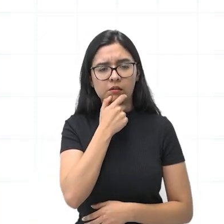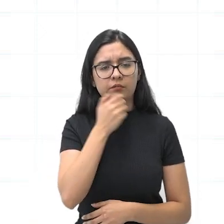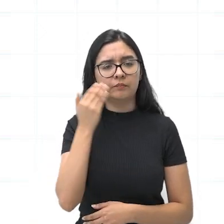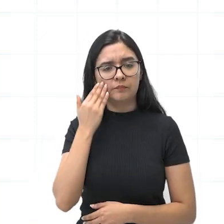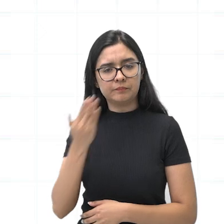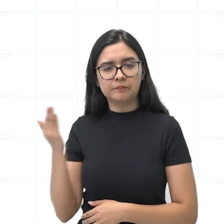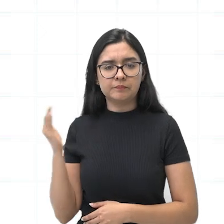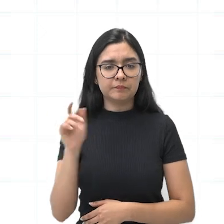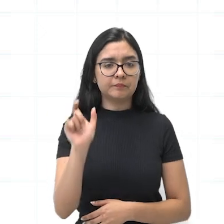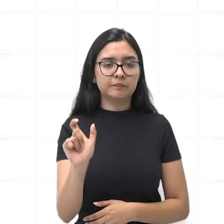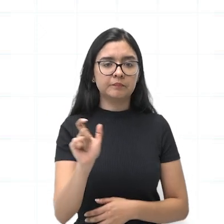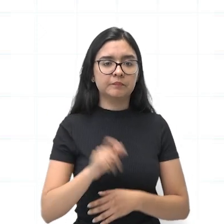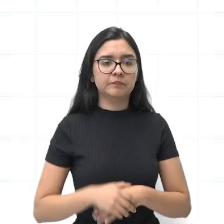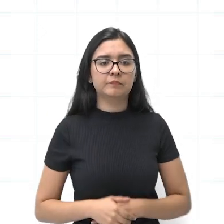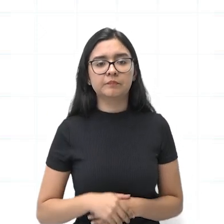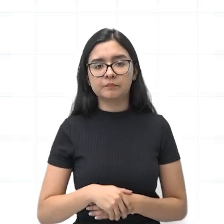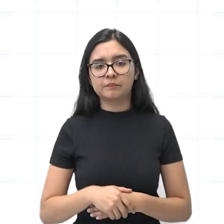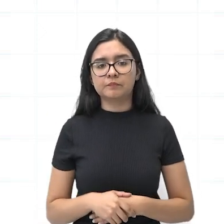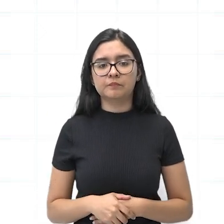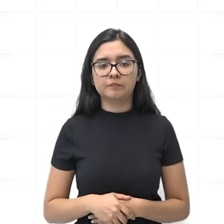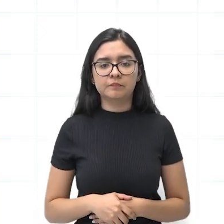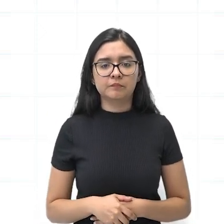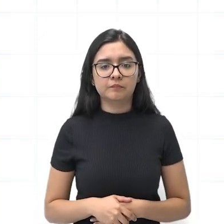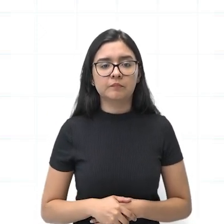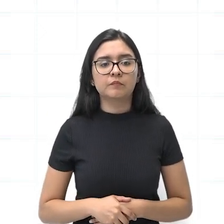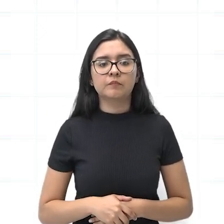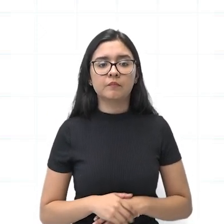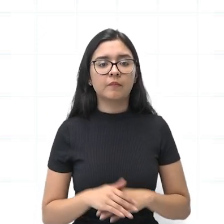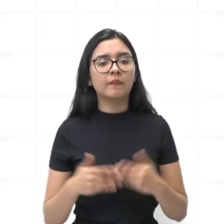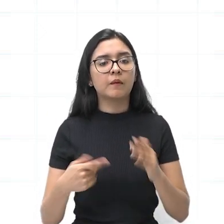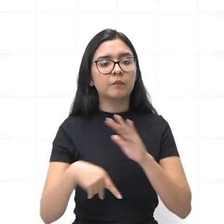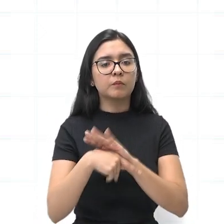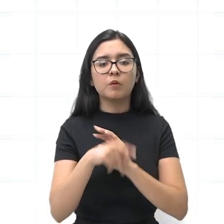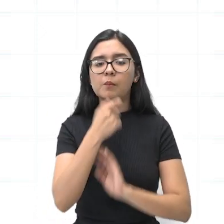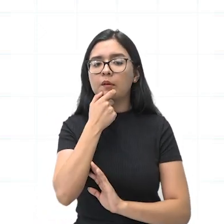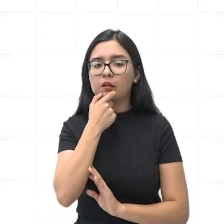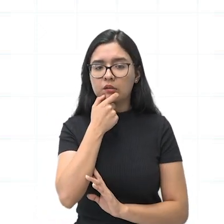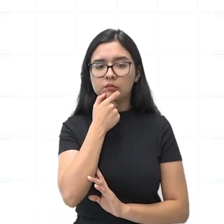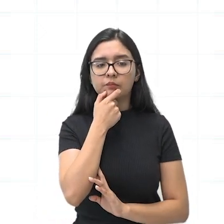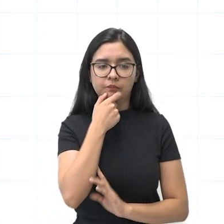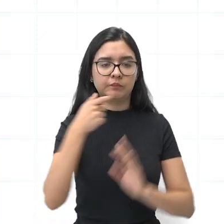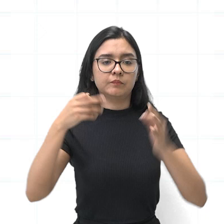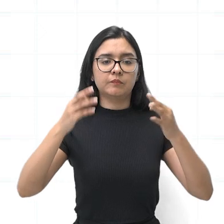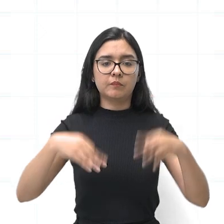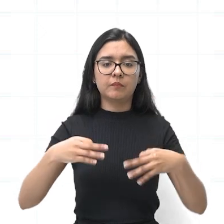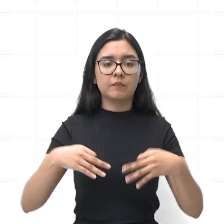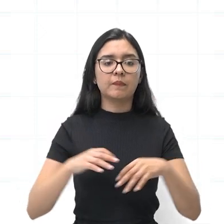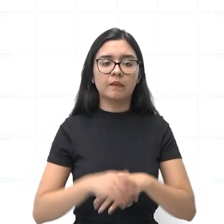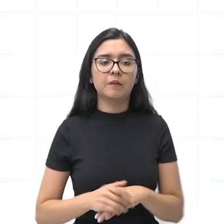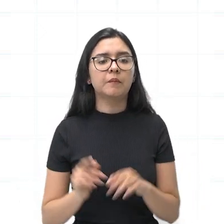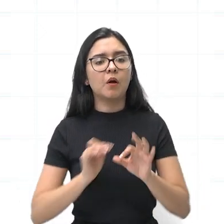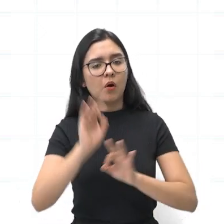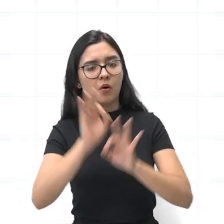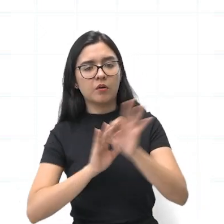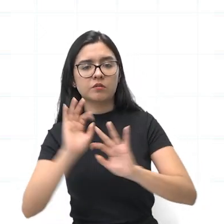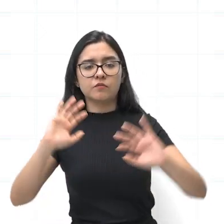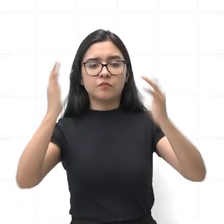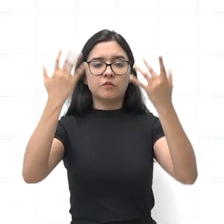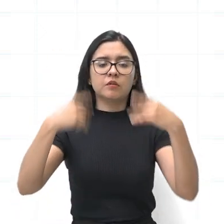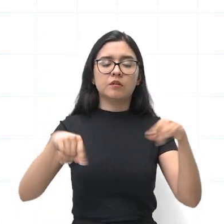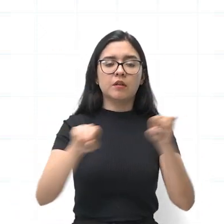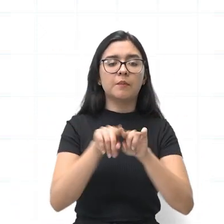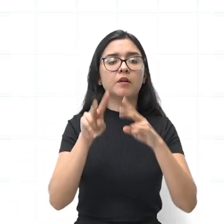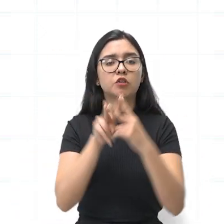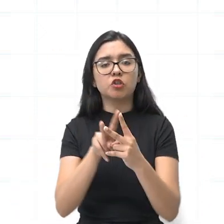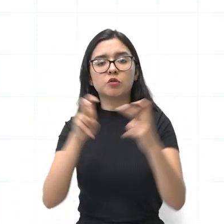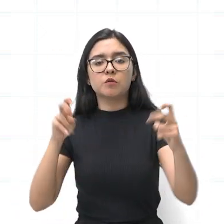KISPA, no original em inglês, ok? para gerenciar eventos e regulamentar